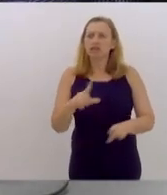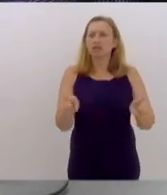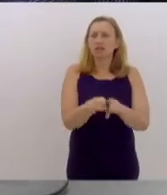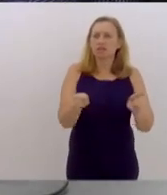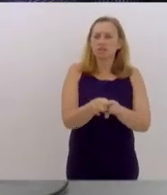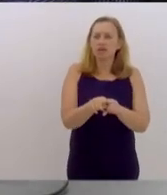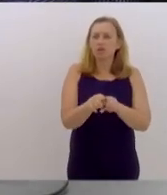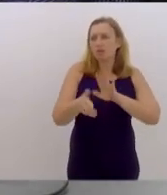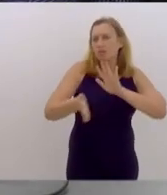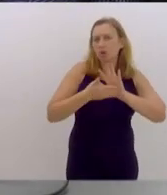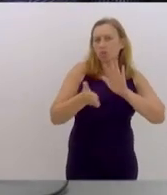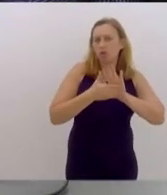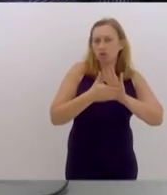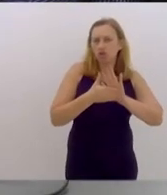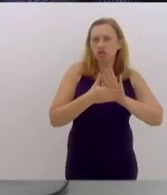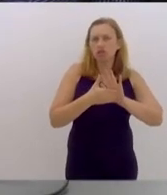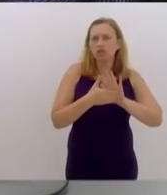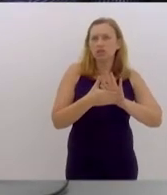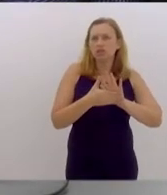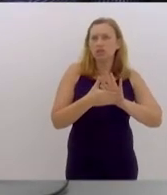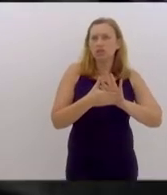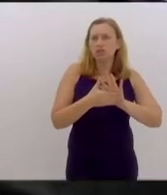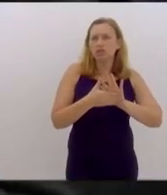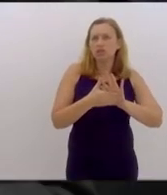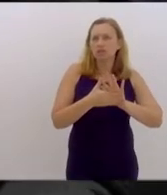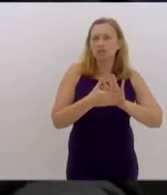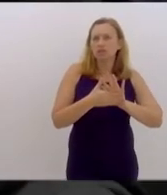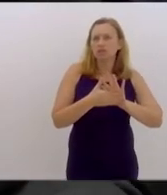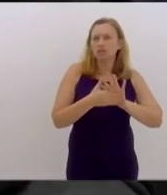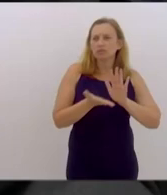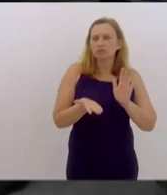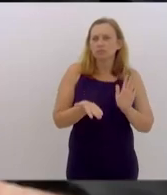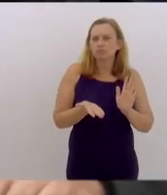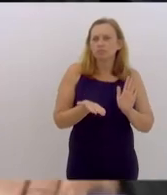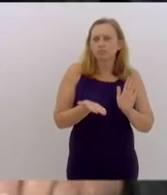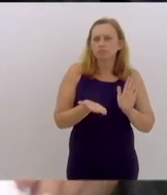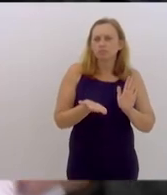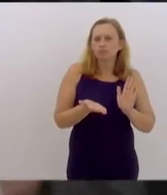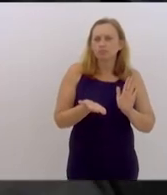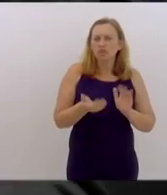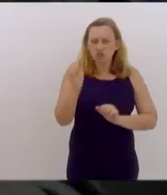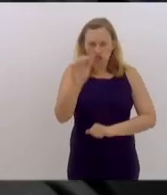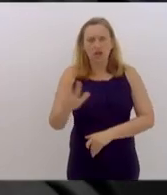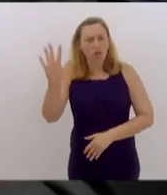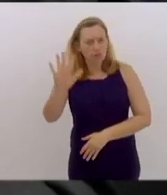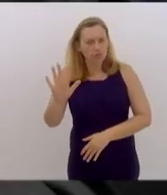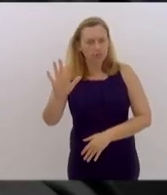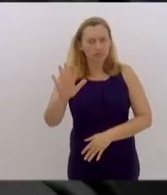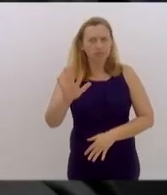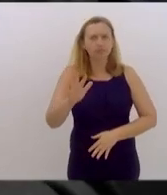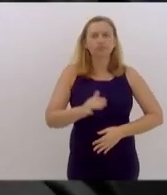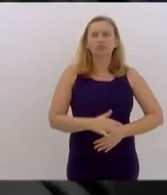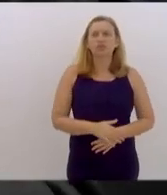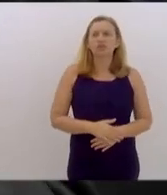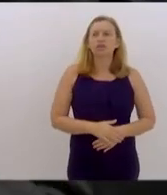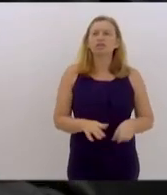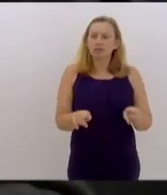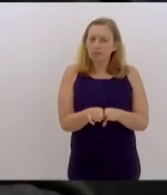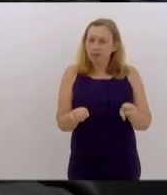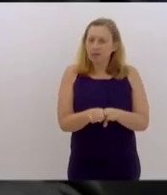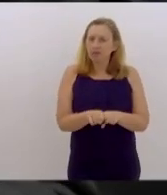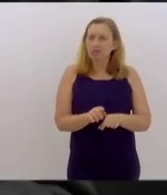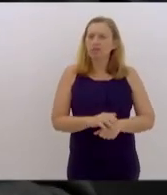também uma proposta dessa de karatê é mais geral e mais